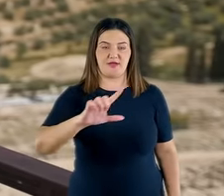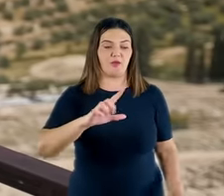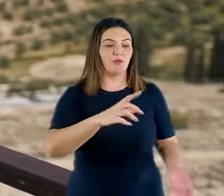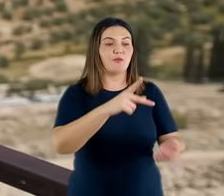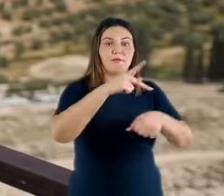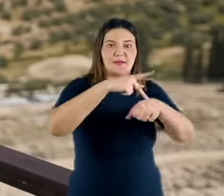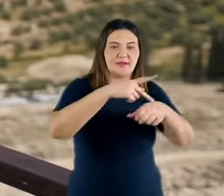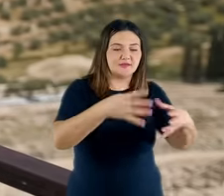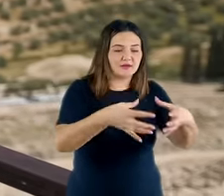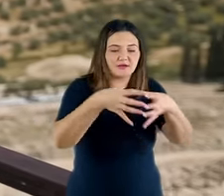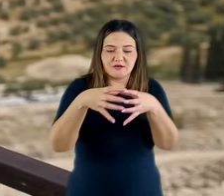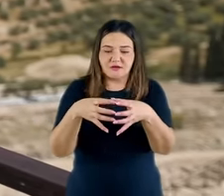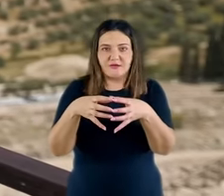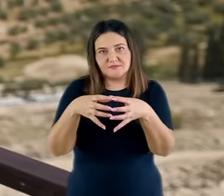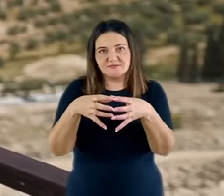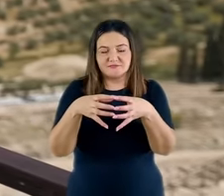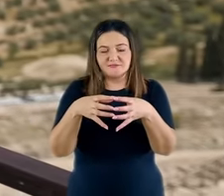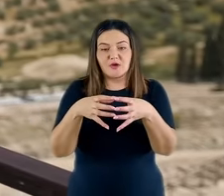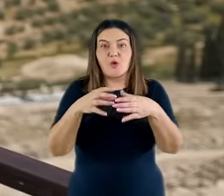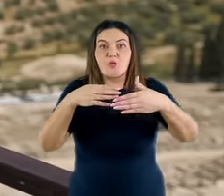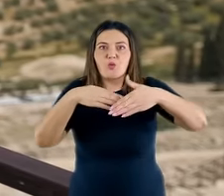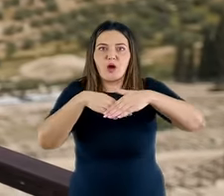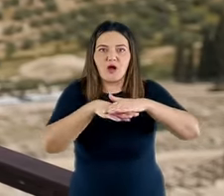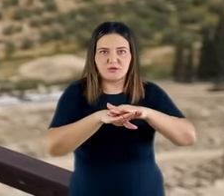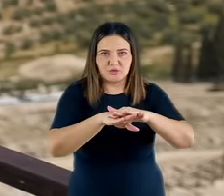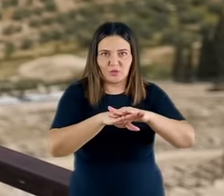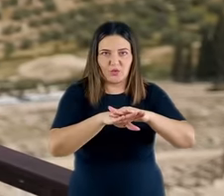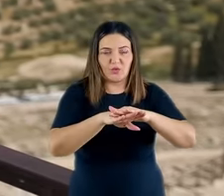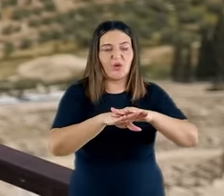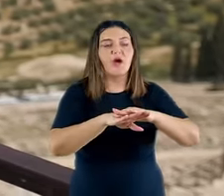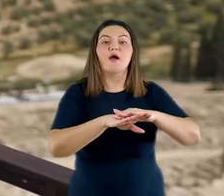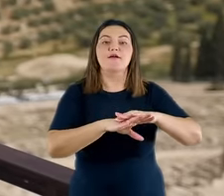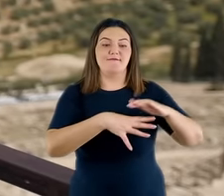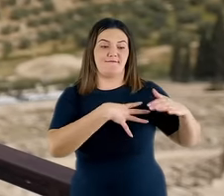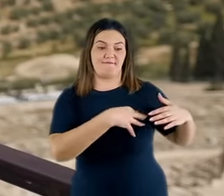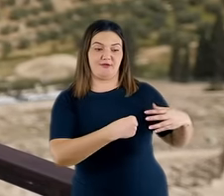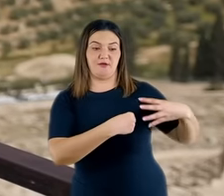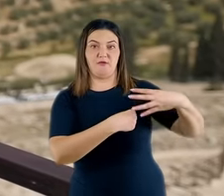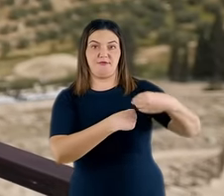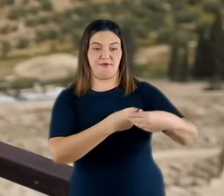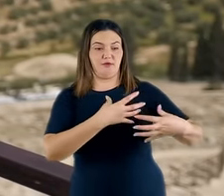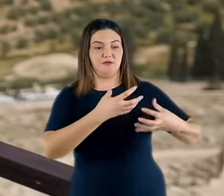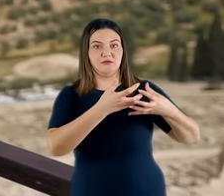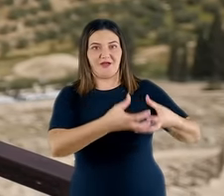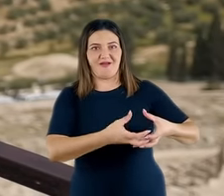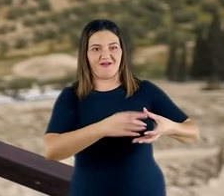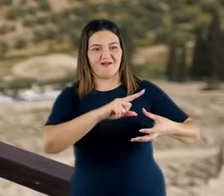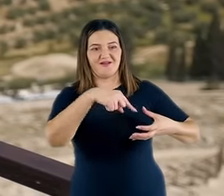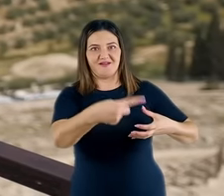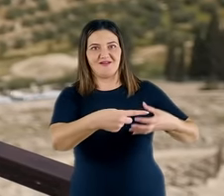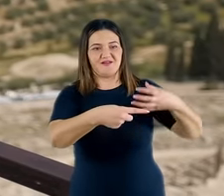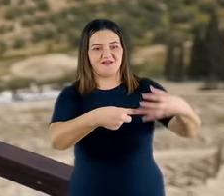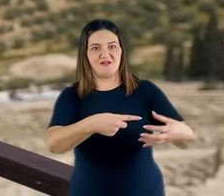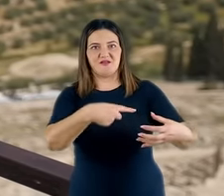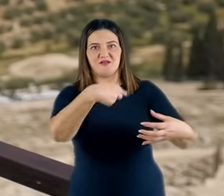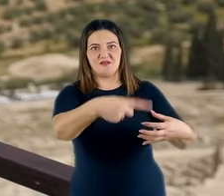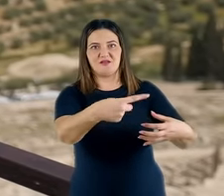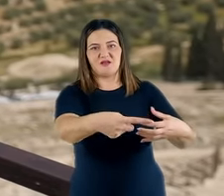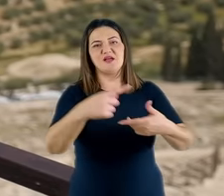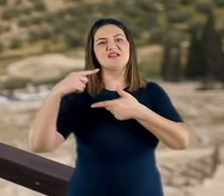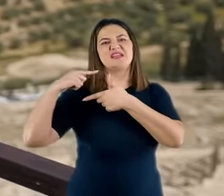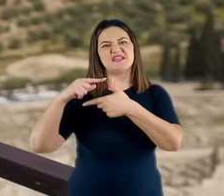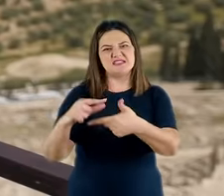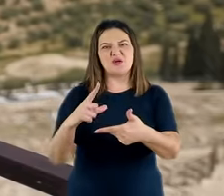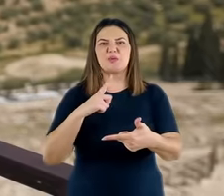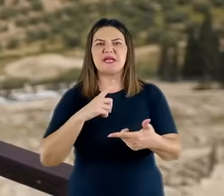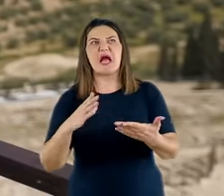pedaço do Éden, esse pedaço do Jardim do Éden, foi passando de geração para geração, de geração para geração. Essa tradição